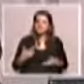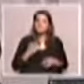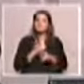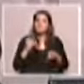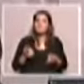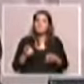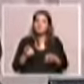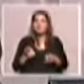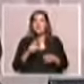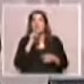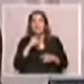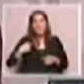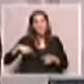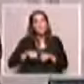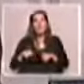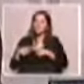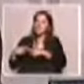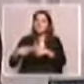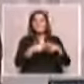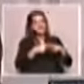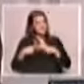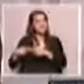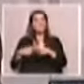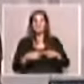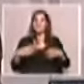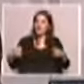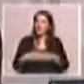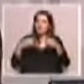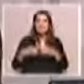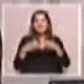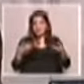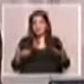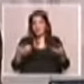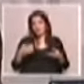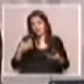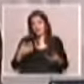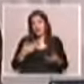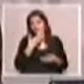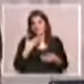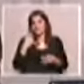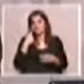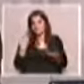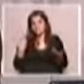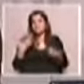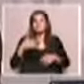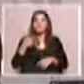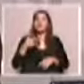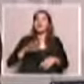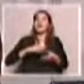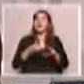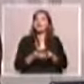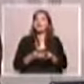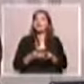é um motivo de partilha, é um motivo para a partilha, para o convívio, uhum. Não é? Não é em vão que este queijo é